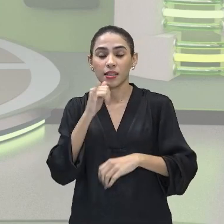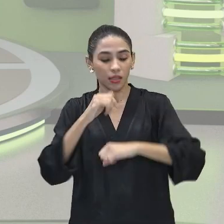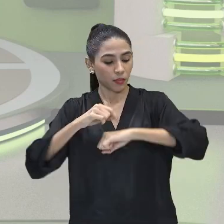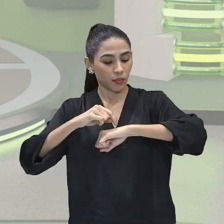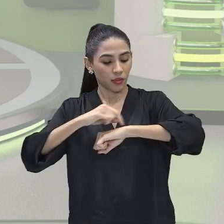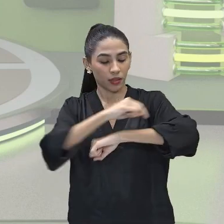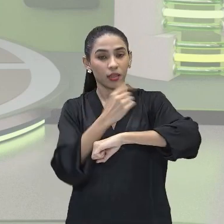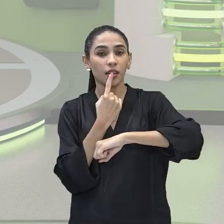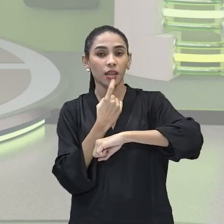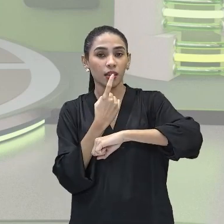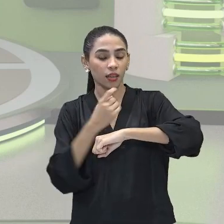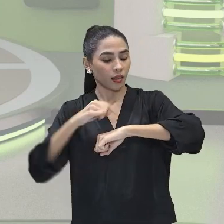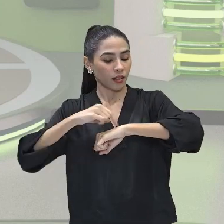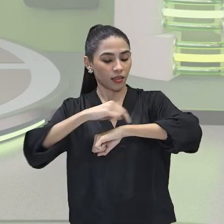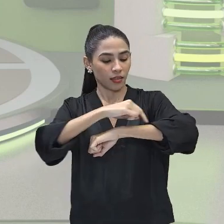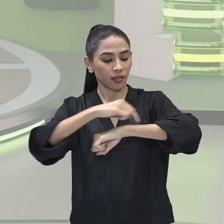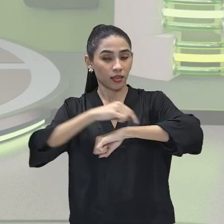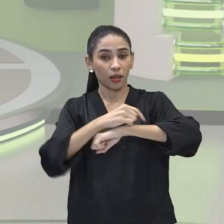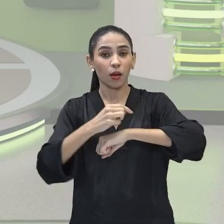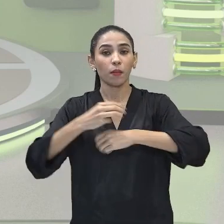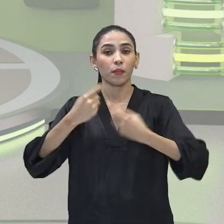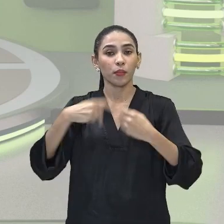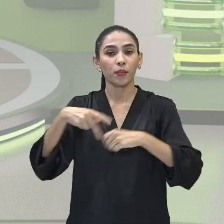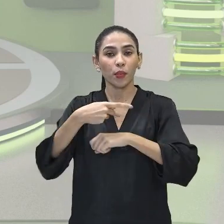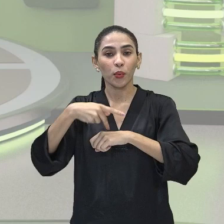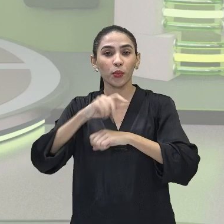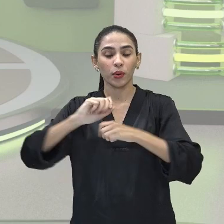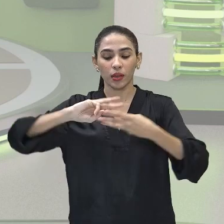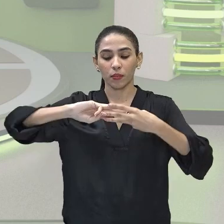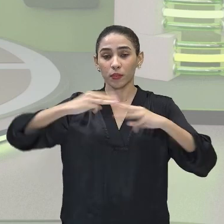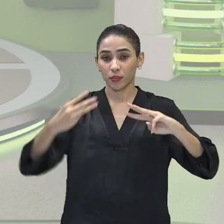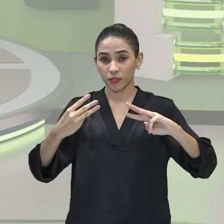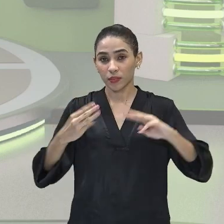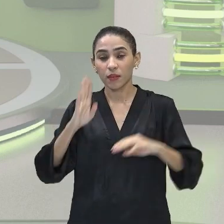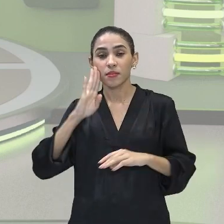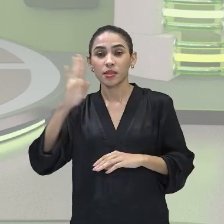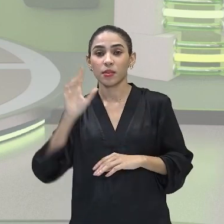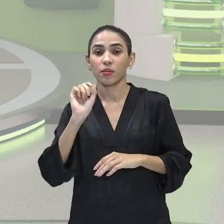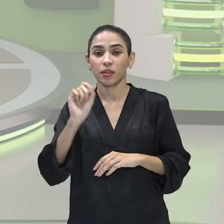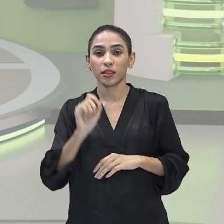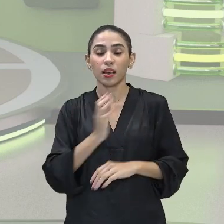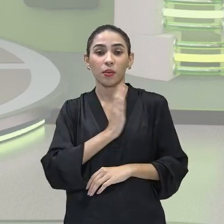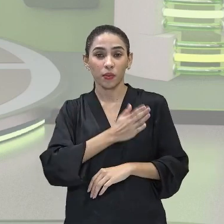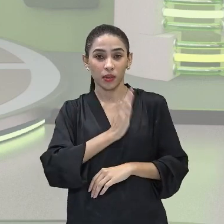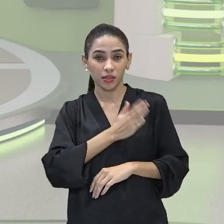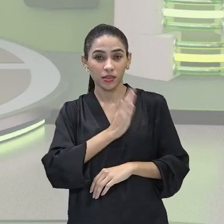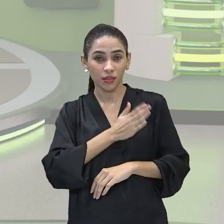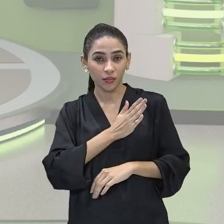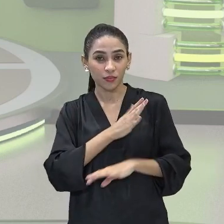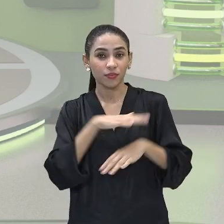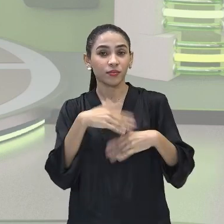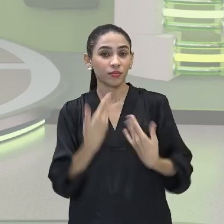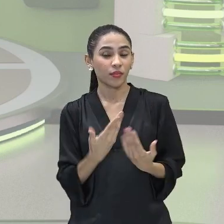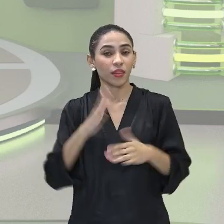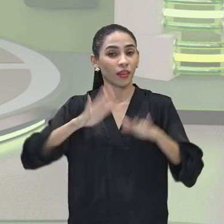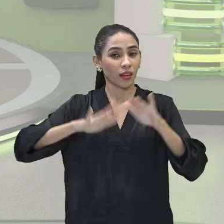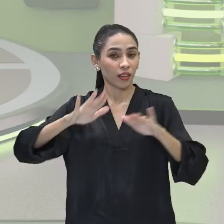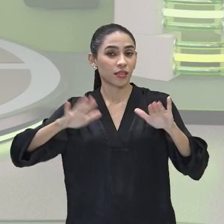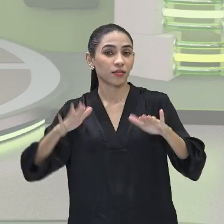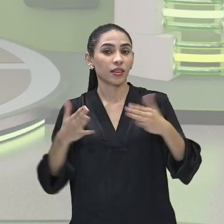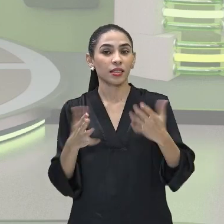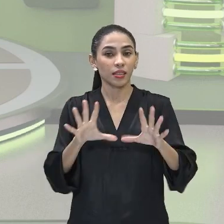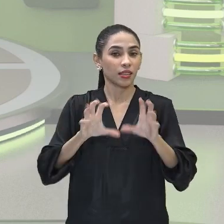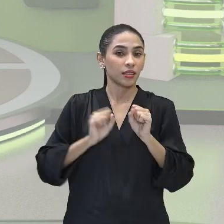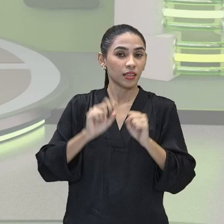sanguínea, ele vai procurar algumas musculaturas do nosso corpo. E uma das principais é o coração, né? Então, às vezes, esses sintomas